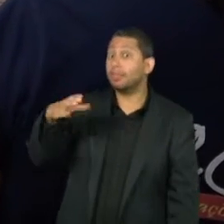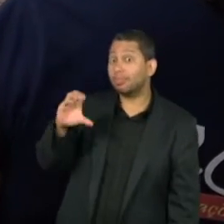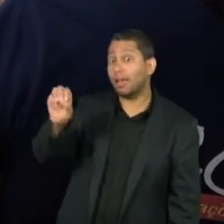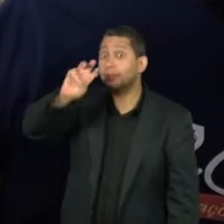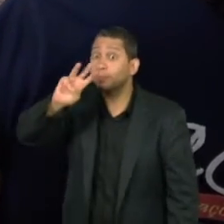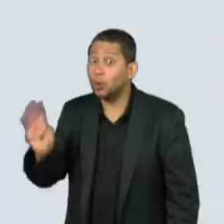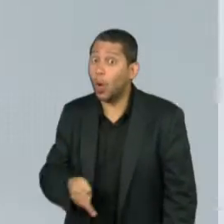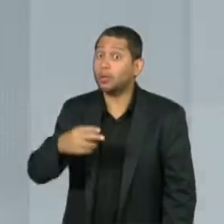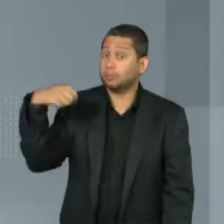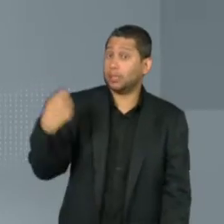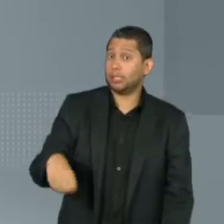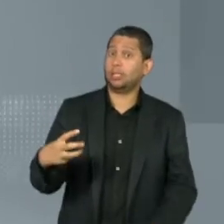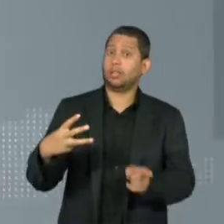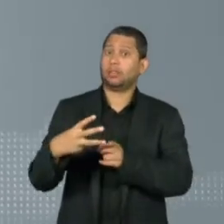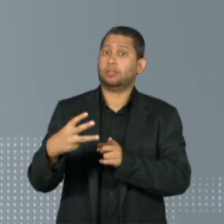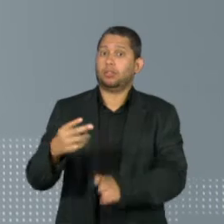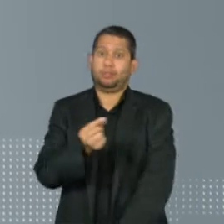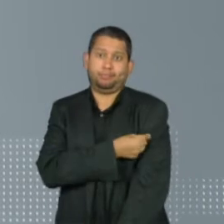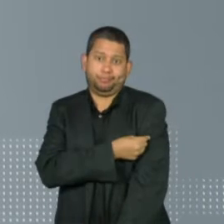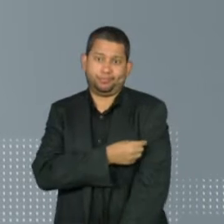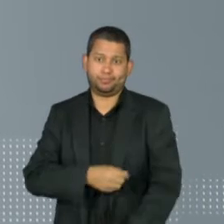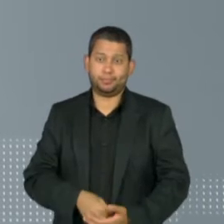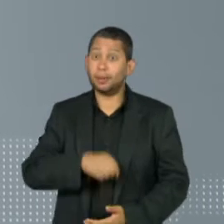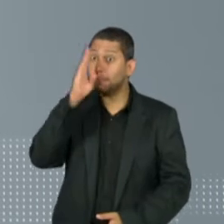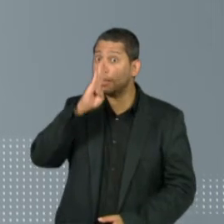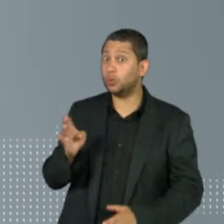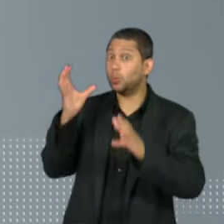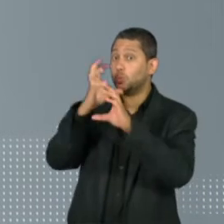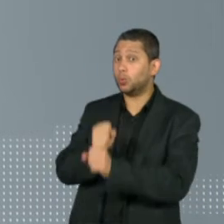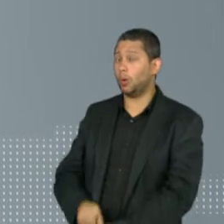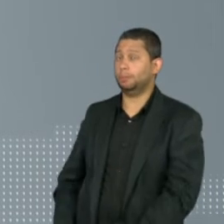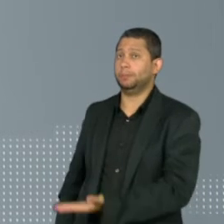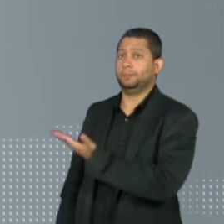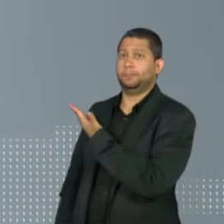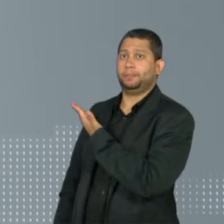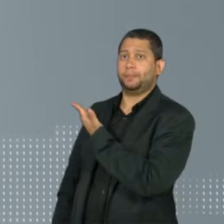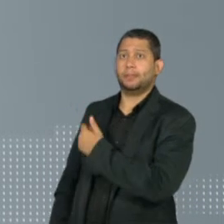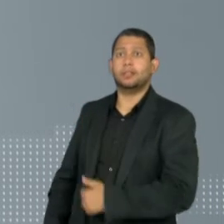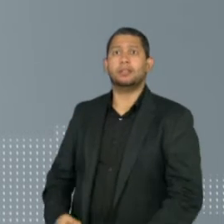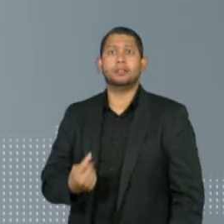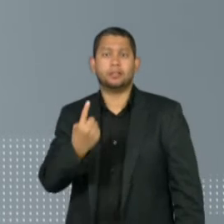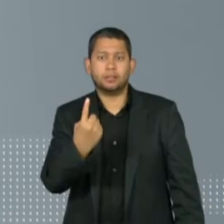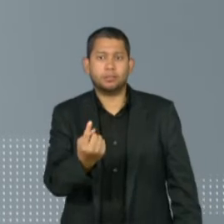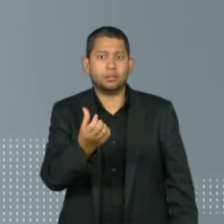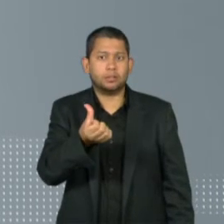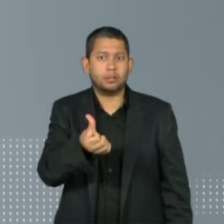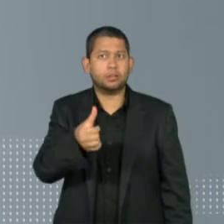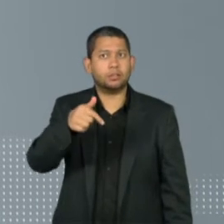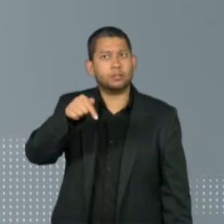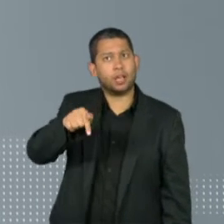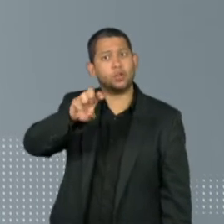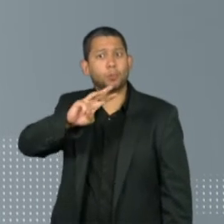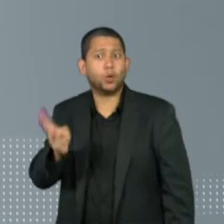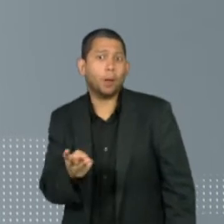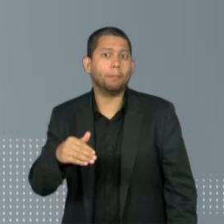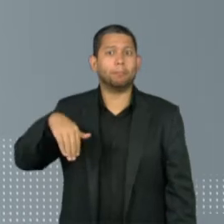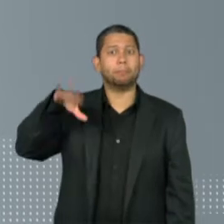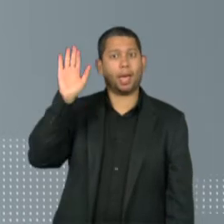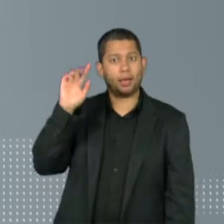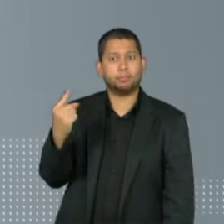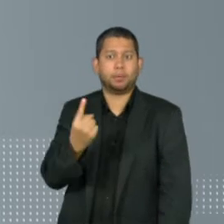terceira dose. O Brasil se aproxima de 167 milhões de vacinados com a primeira dose. Mais